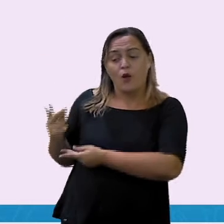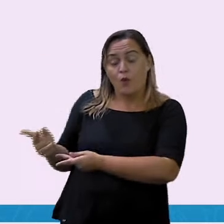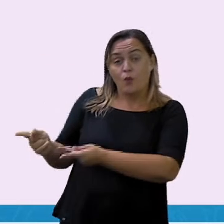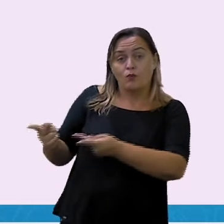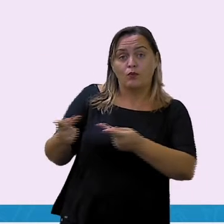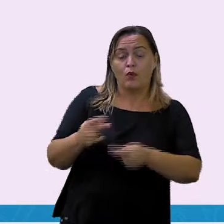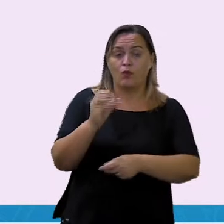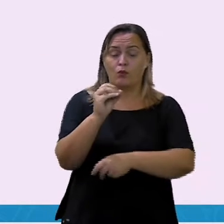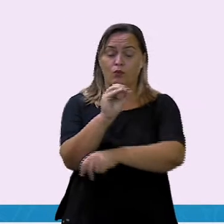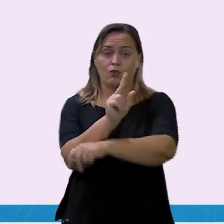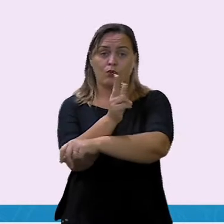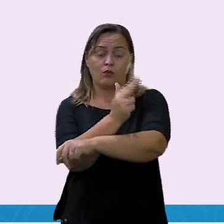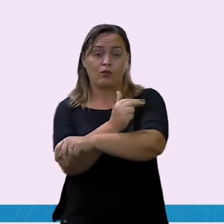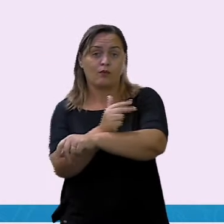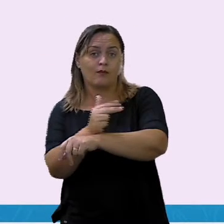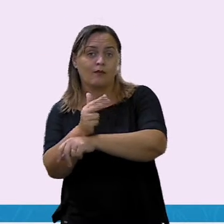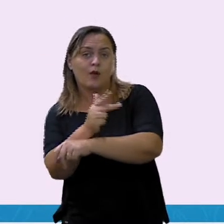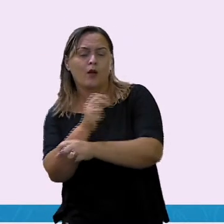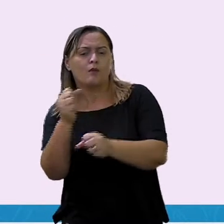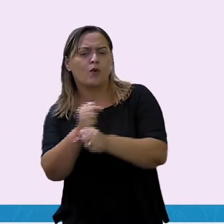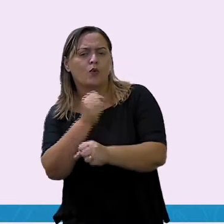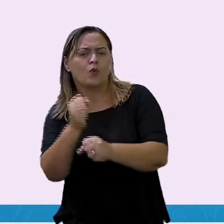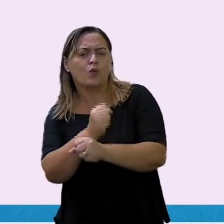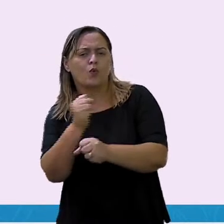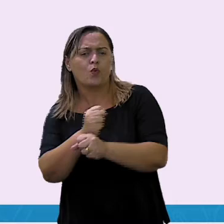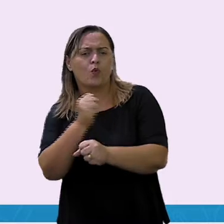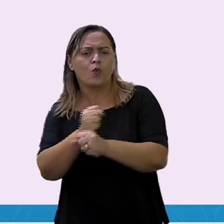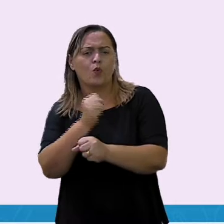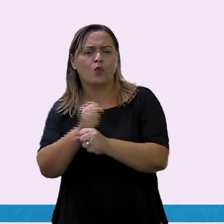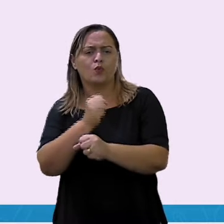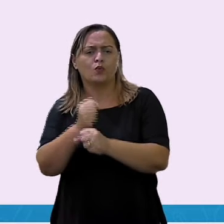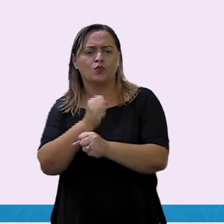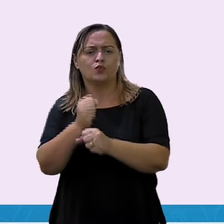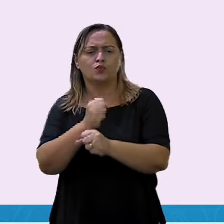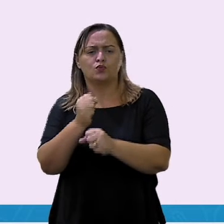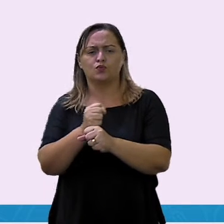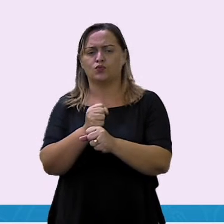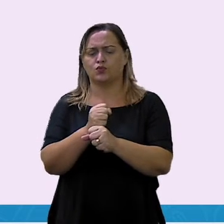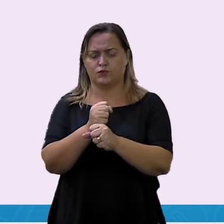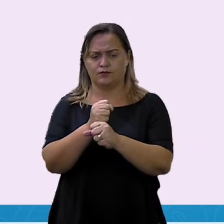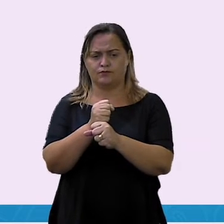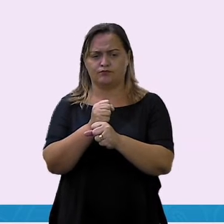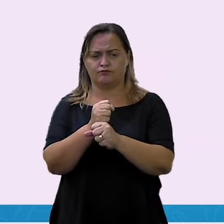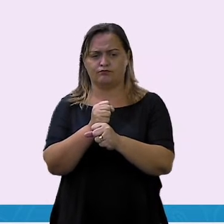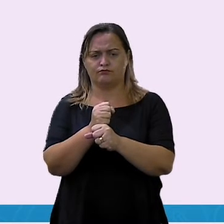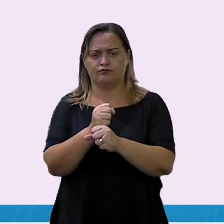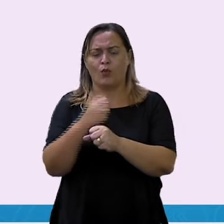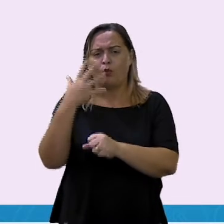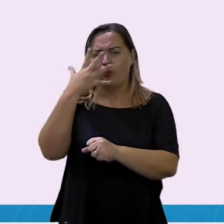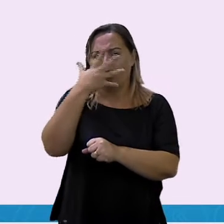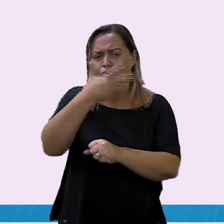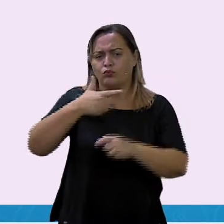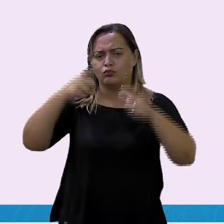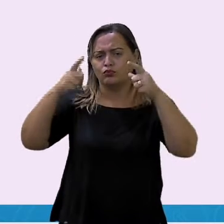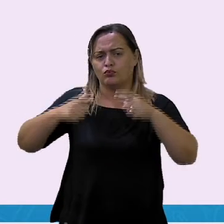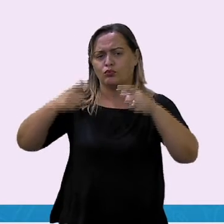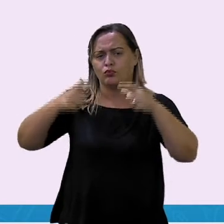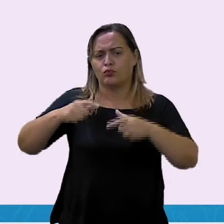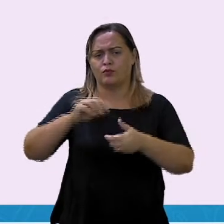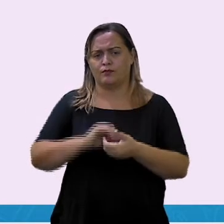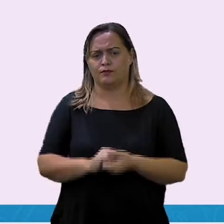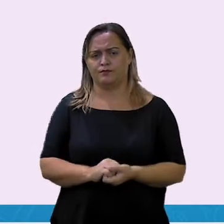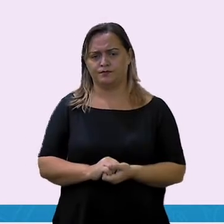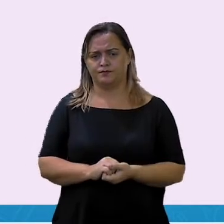com o paisagista Burle Marx, com quem faria diversos trabalhos posteriormente, incluindo os projetos da construção